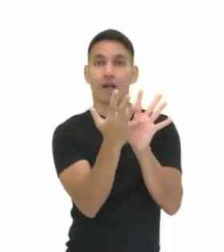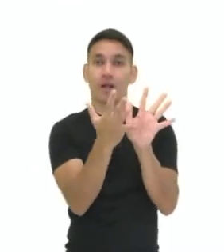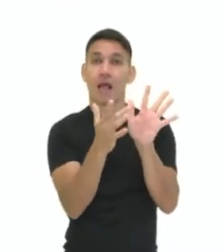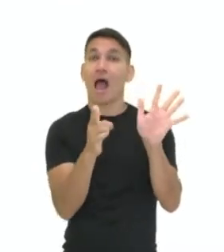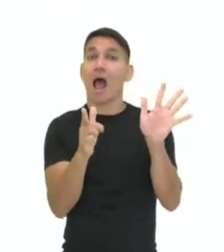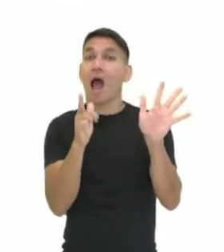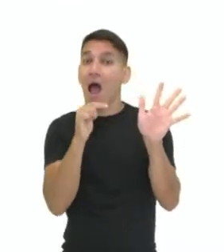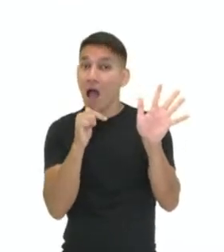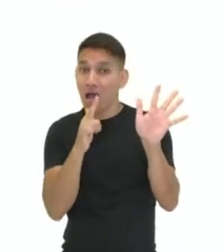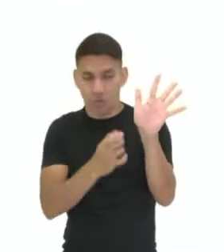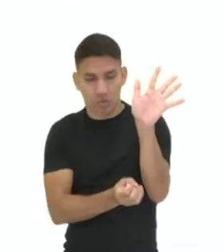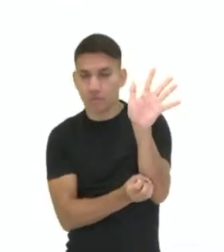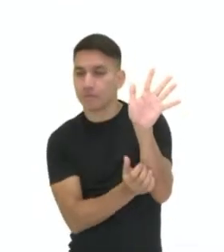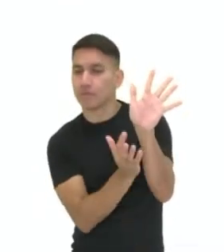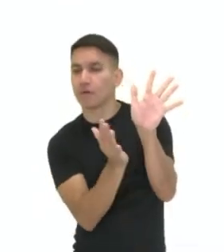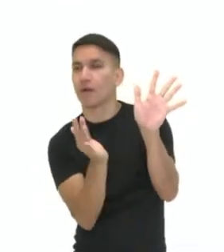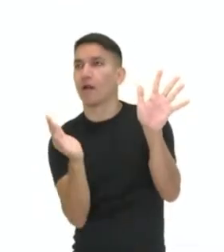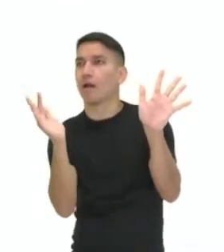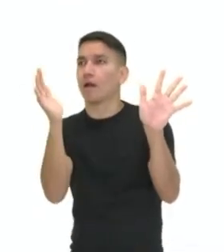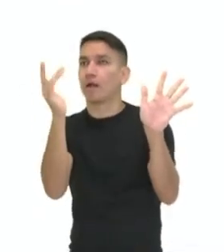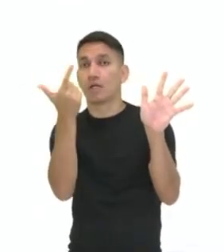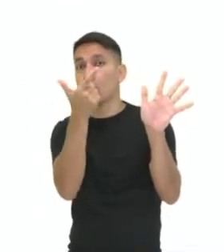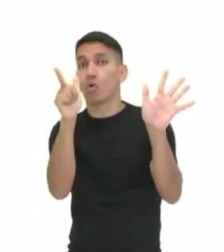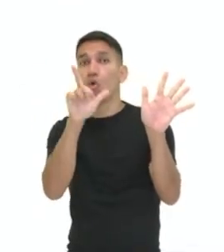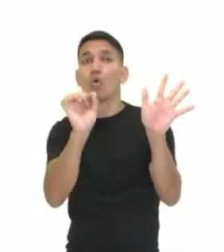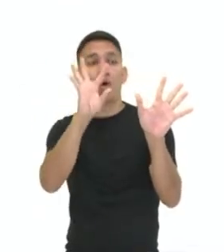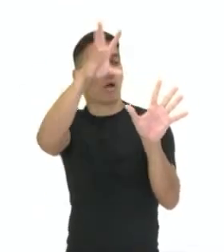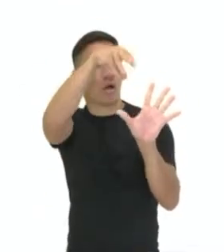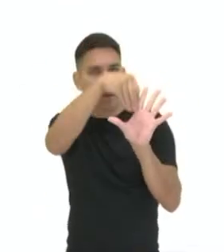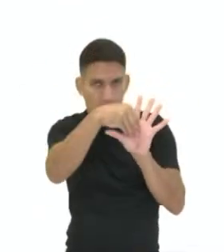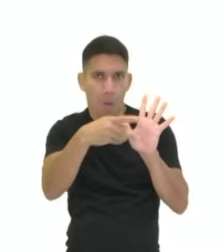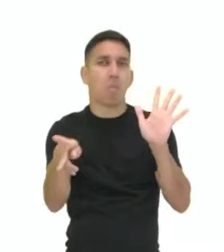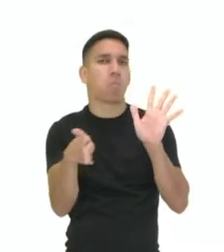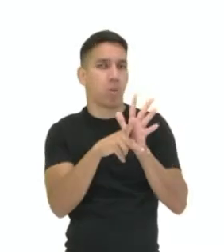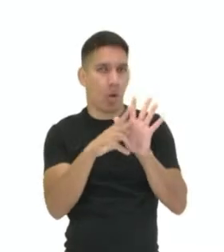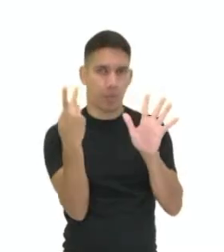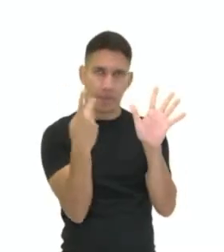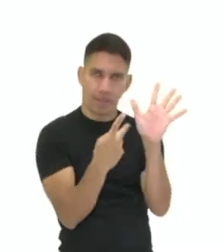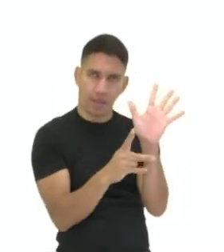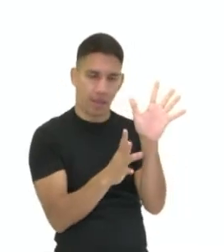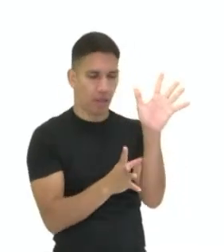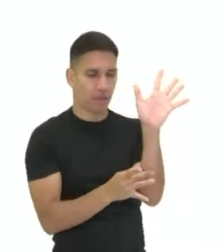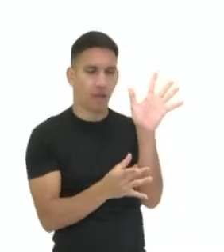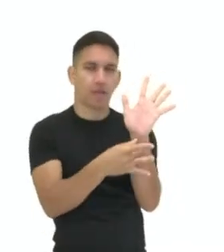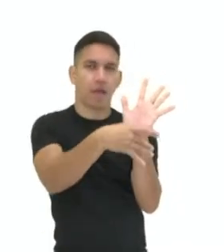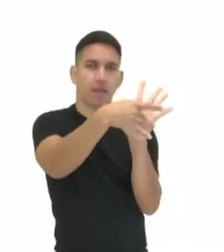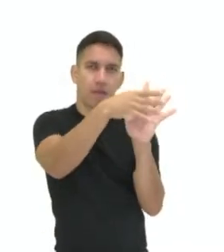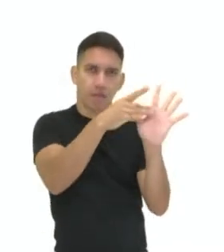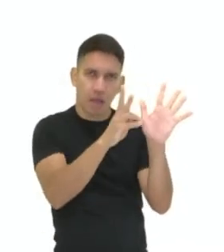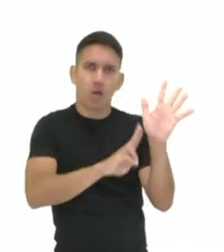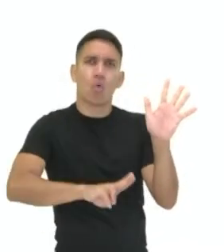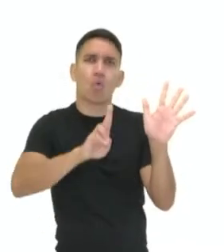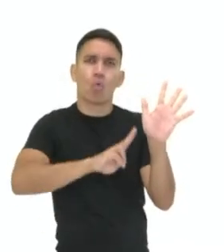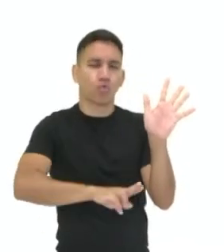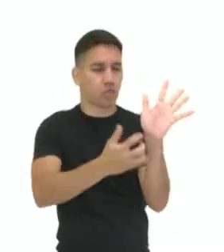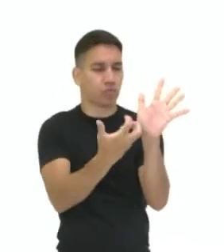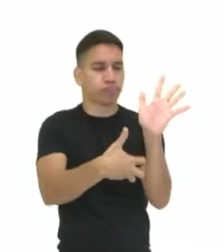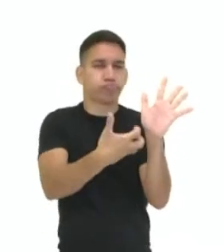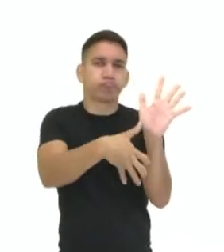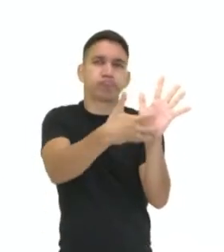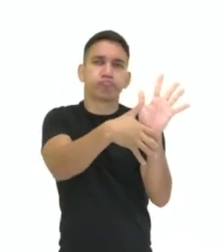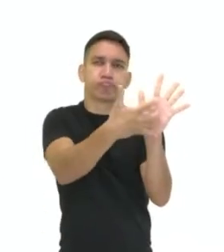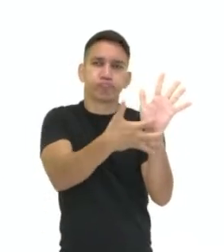atmosfera. Outra parte fará parte, né, do metabolismo dessas plantas, tá? Ou seja, vai ser convertido ali em